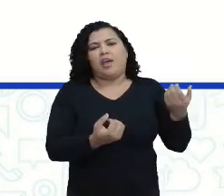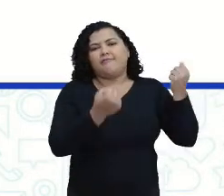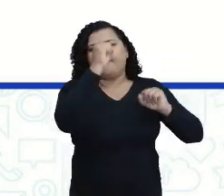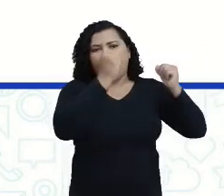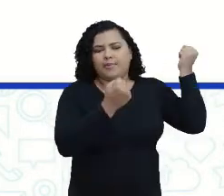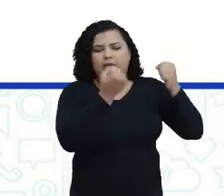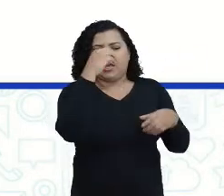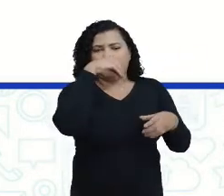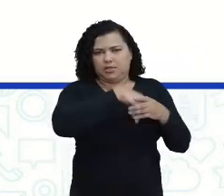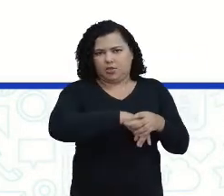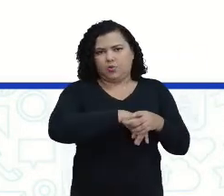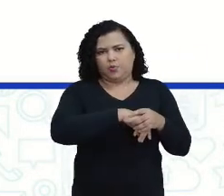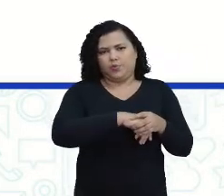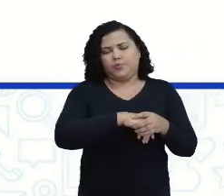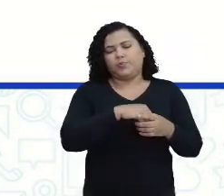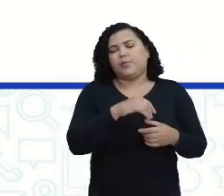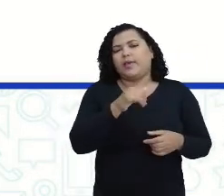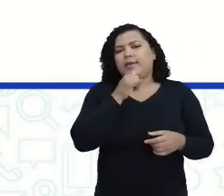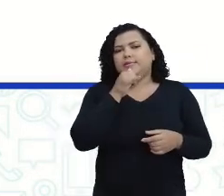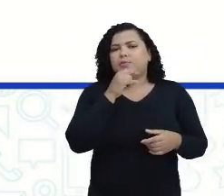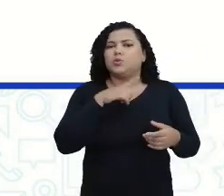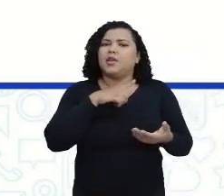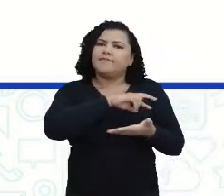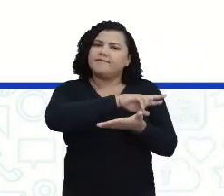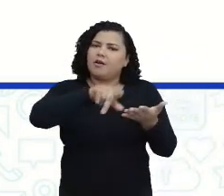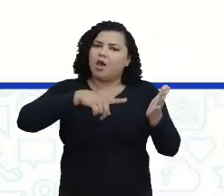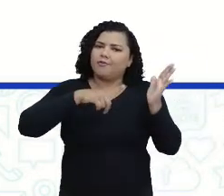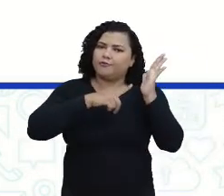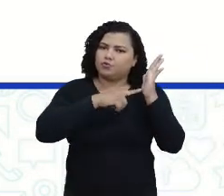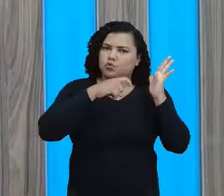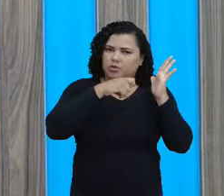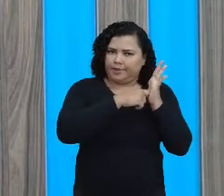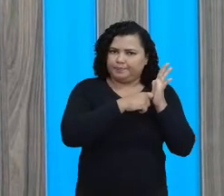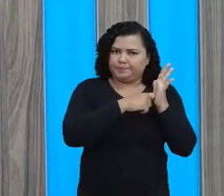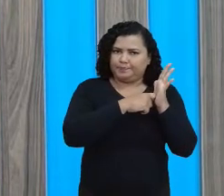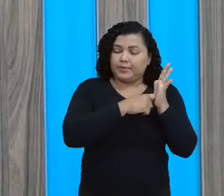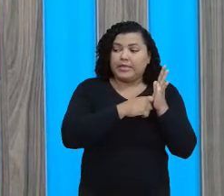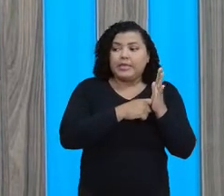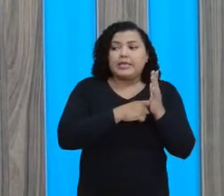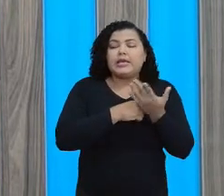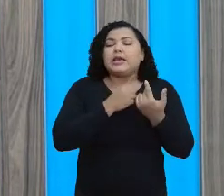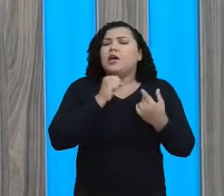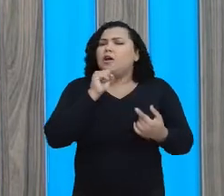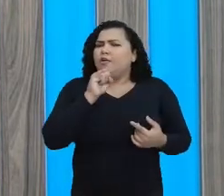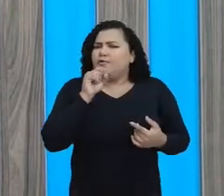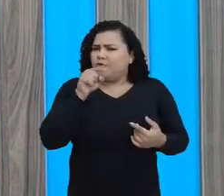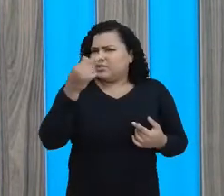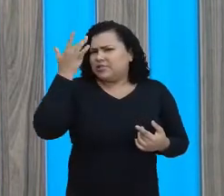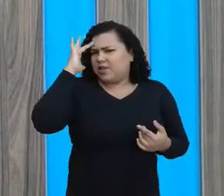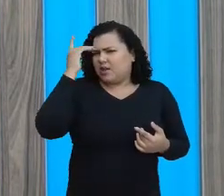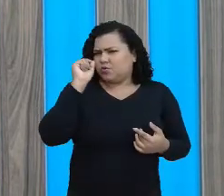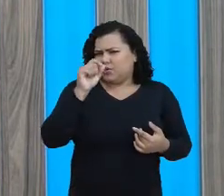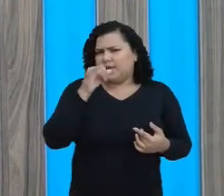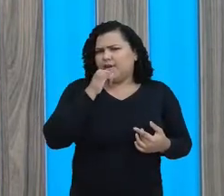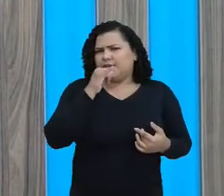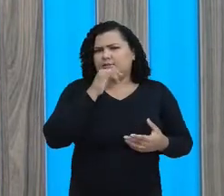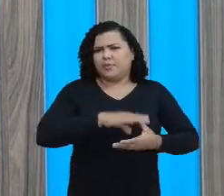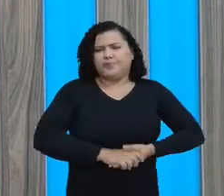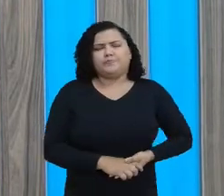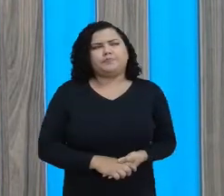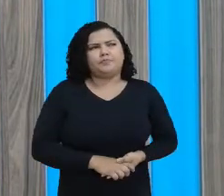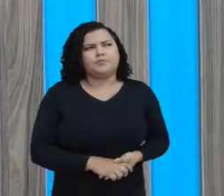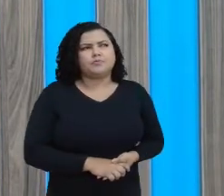de funcionários. O que é que você acha? Que as grandezas relacionadas nesse problema são diretamente proporcional